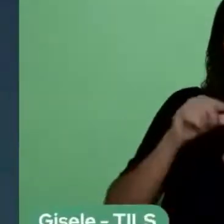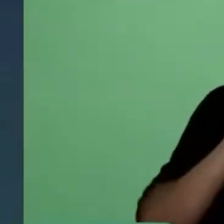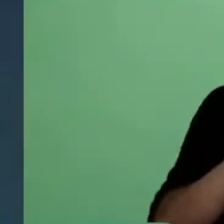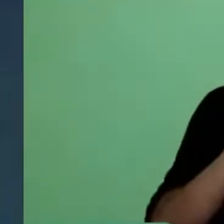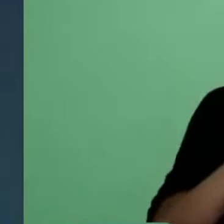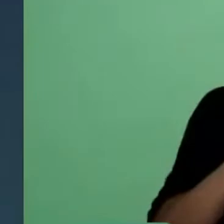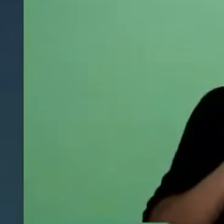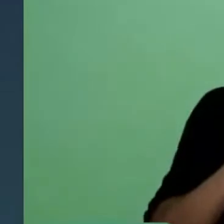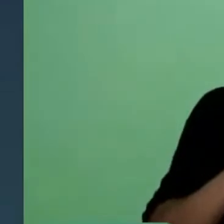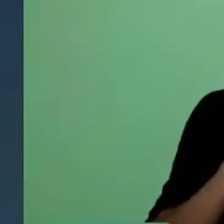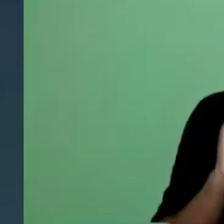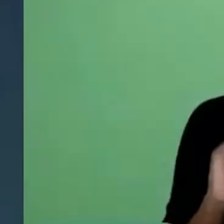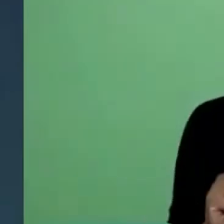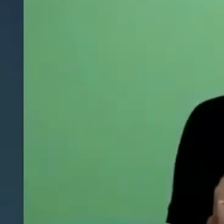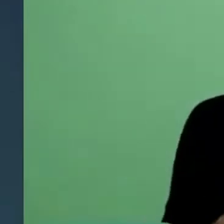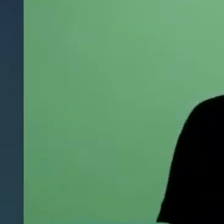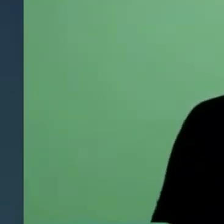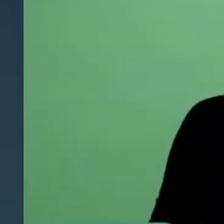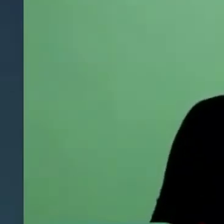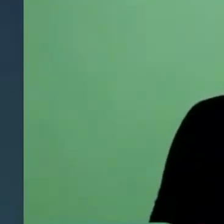público. Fique à vontade.